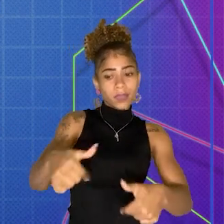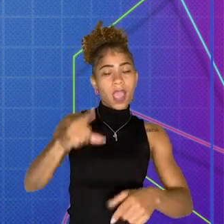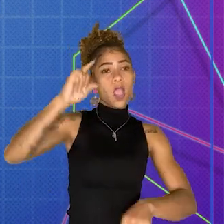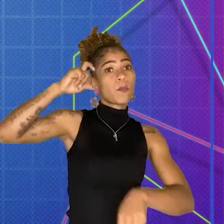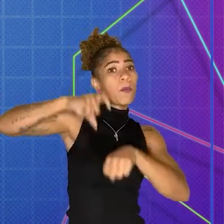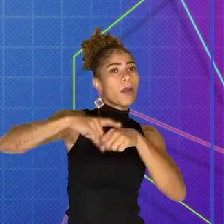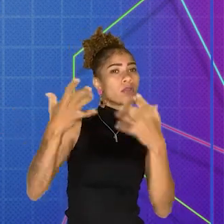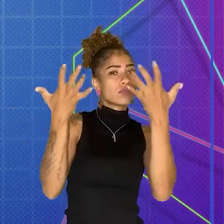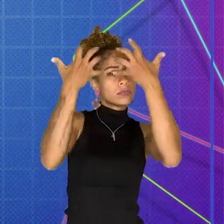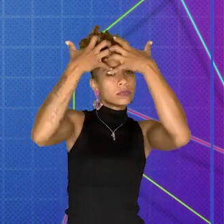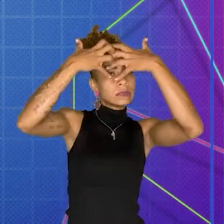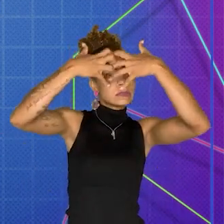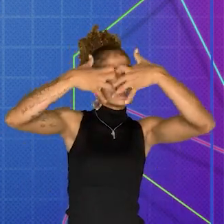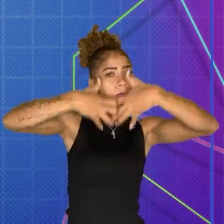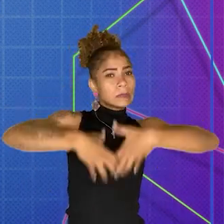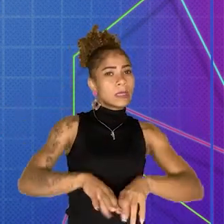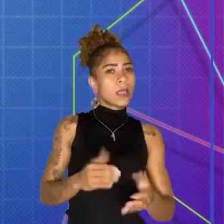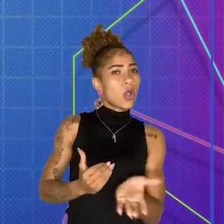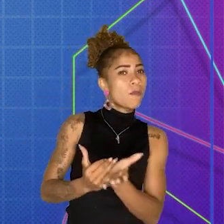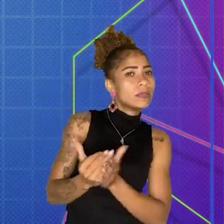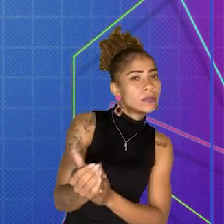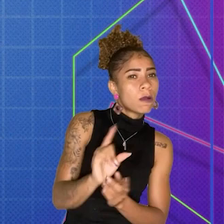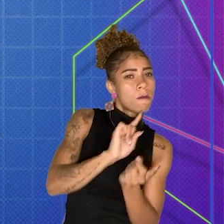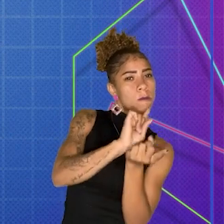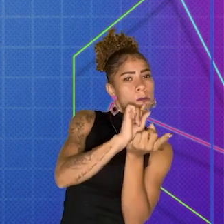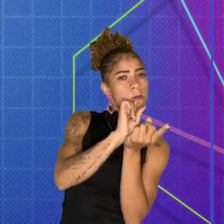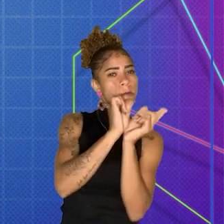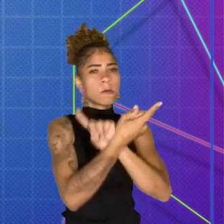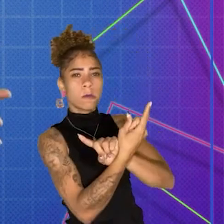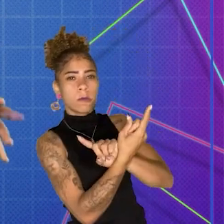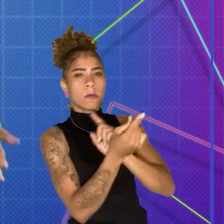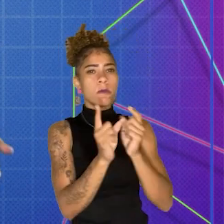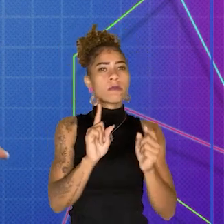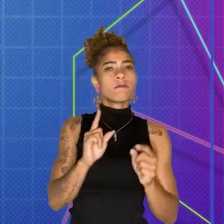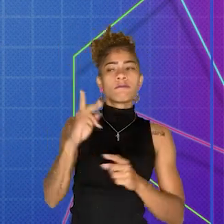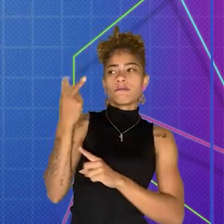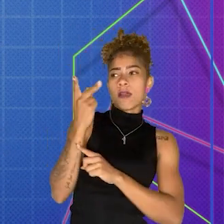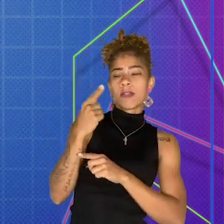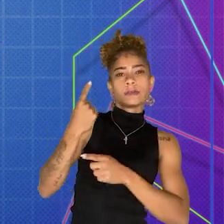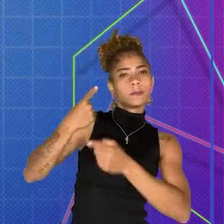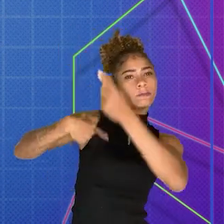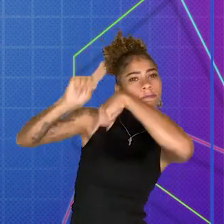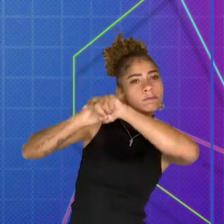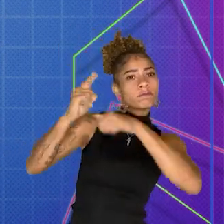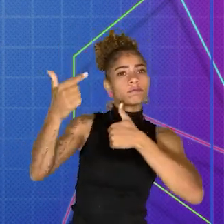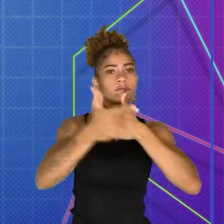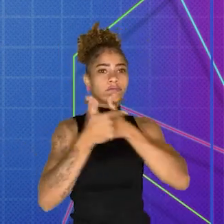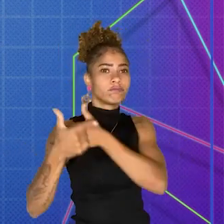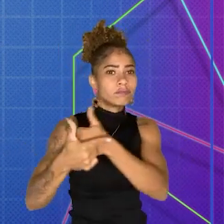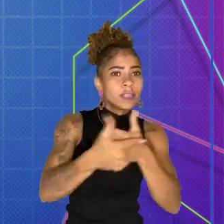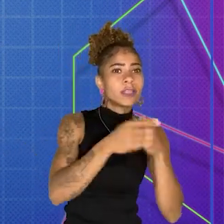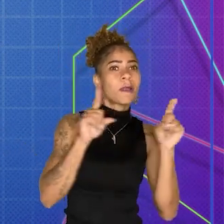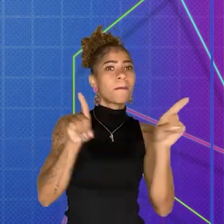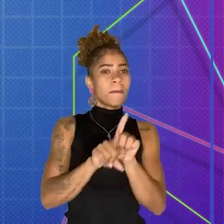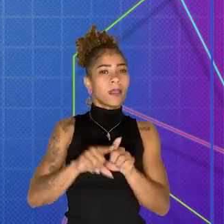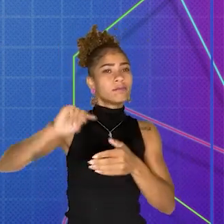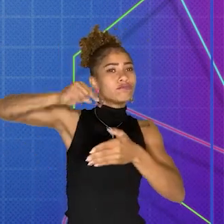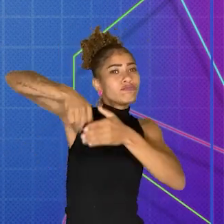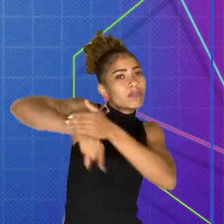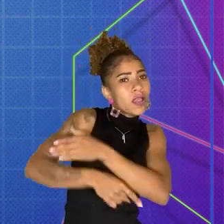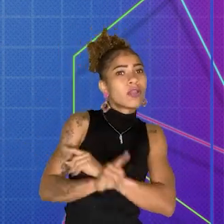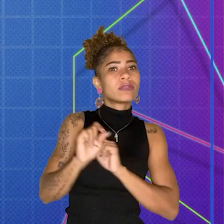o aumento da complexidade do enredo e a introdução de reviravoltas inesperadas. desenvolvimento dos personagens secundários